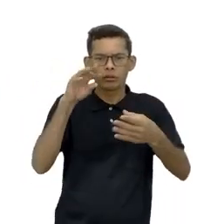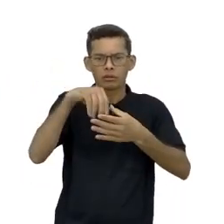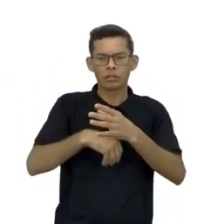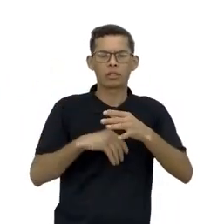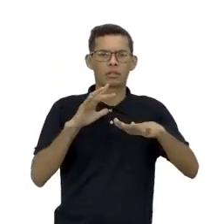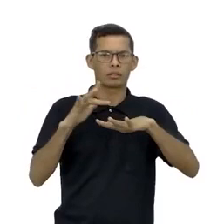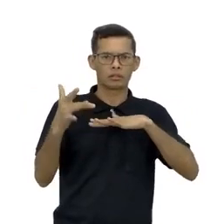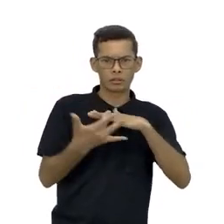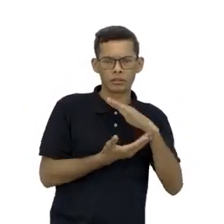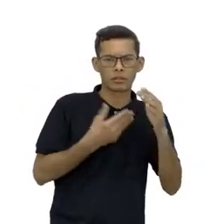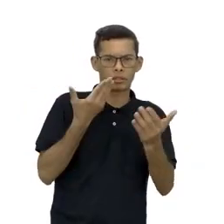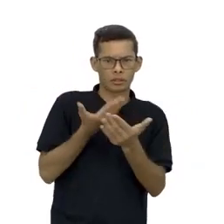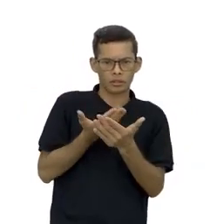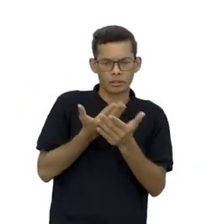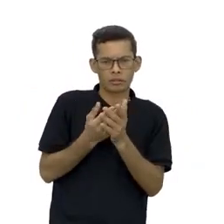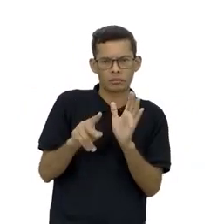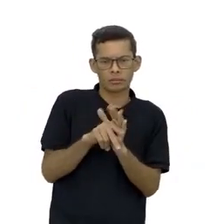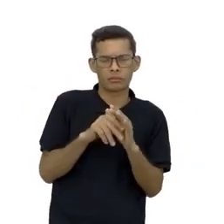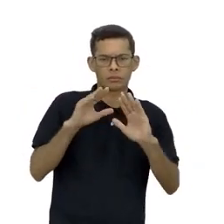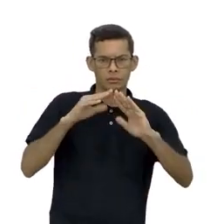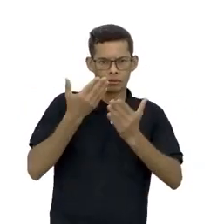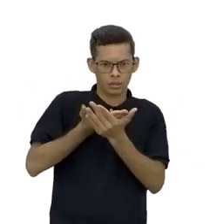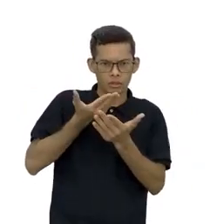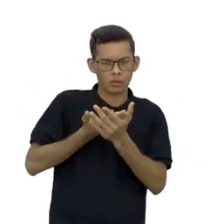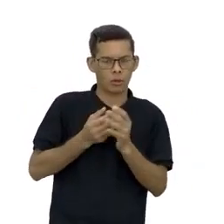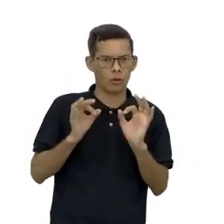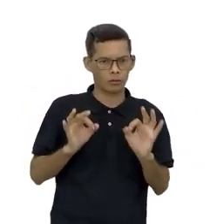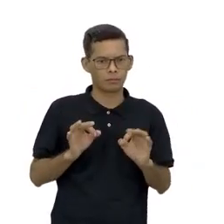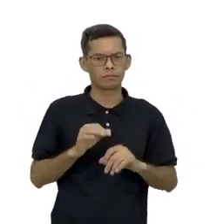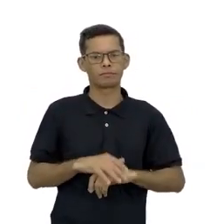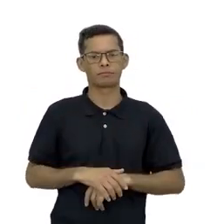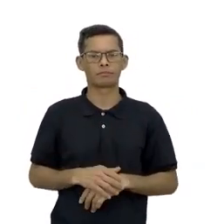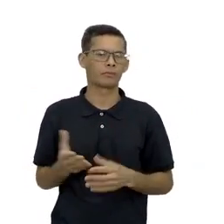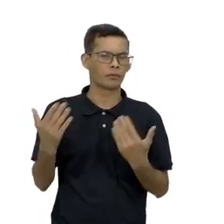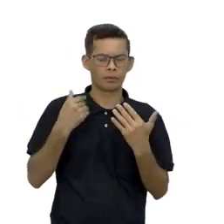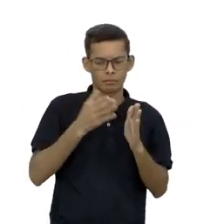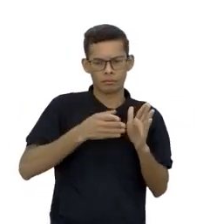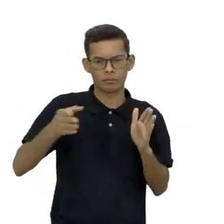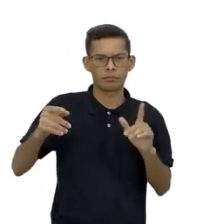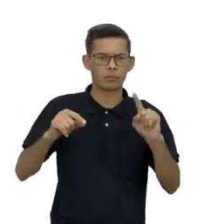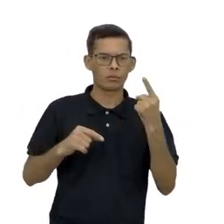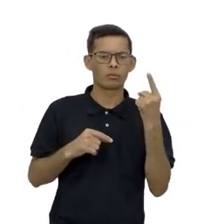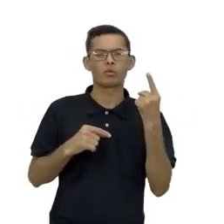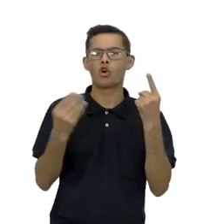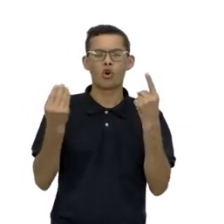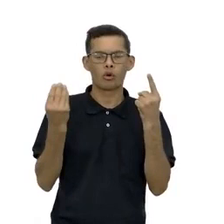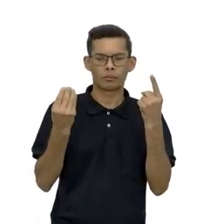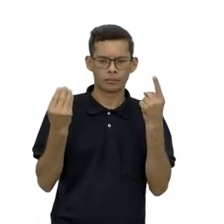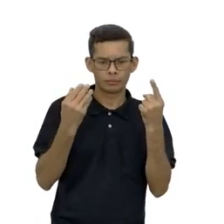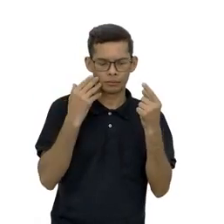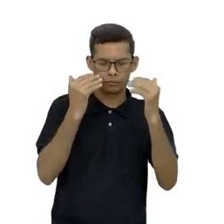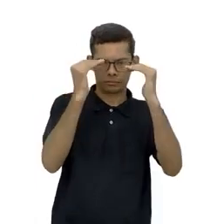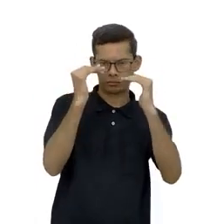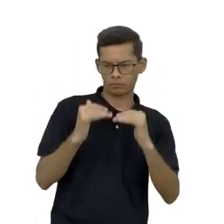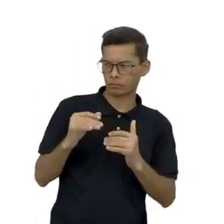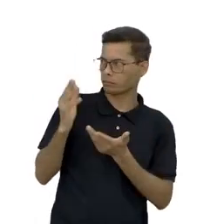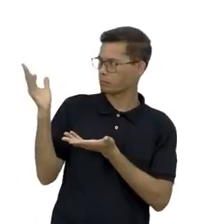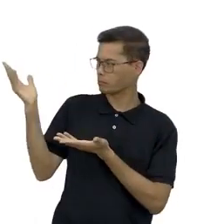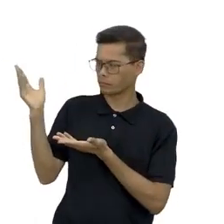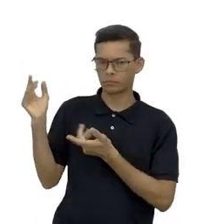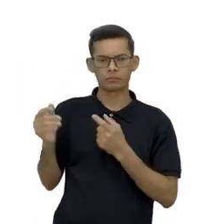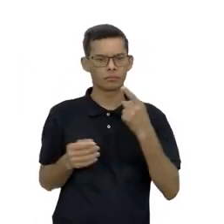Vamos conhecer as aulas que compõem essa sequência didática? Bom, a aula 1, ela traz aí um momento